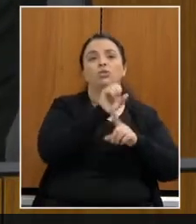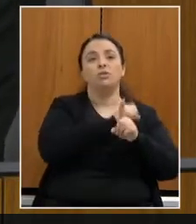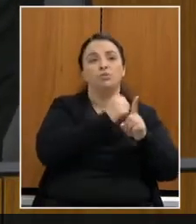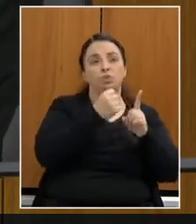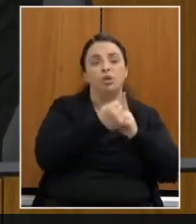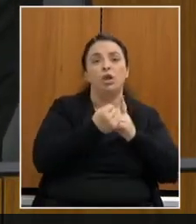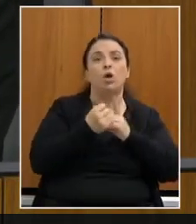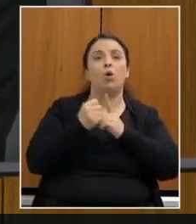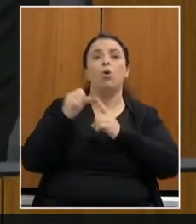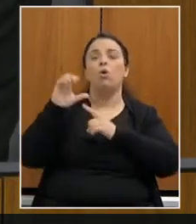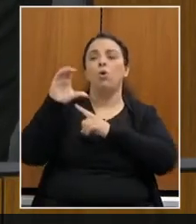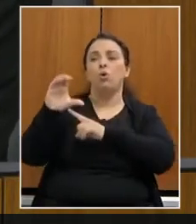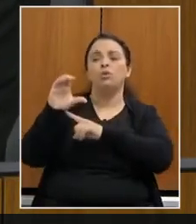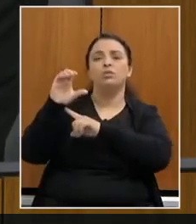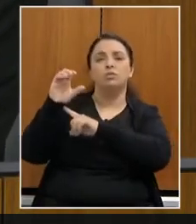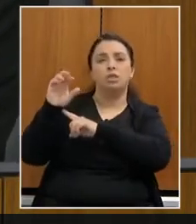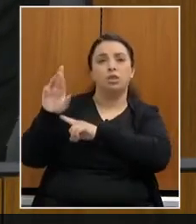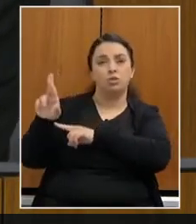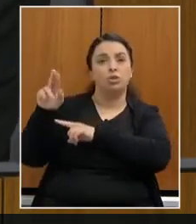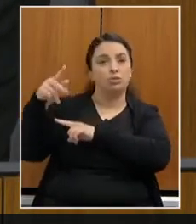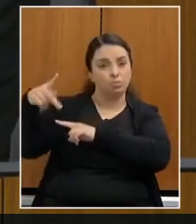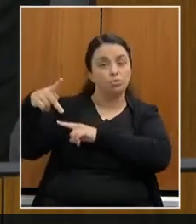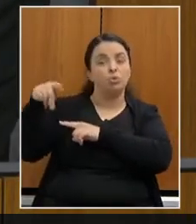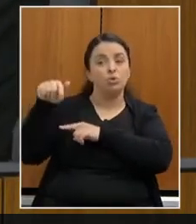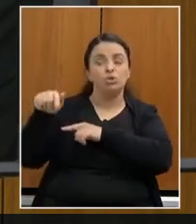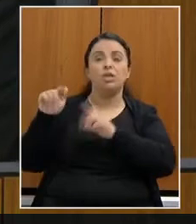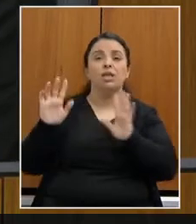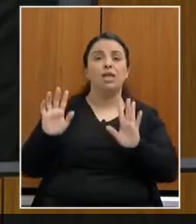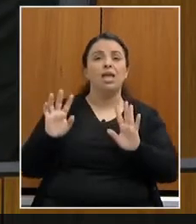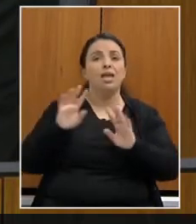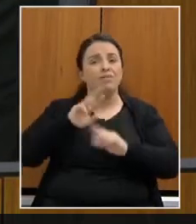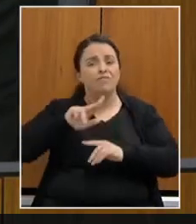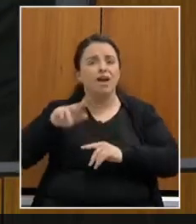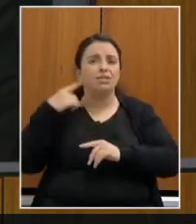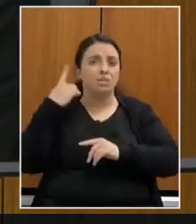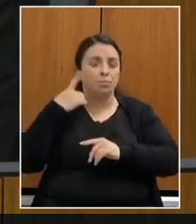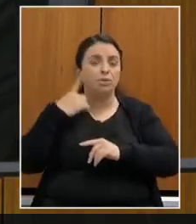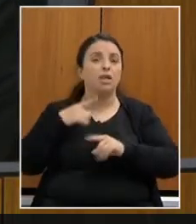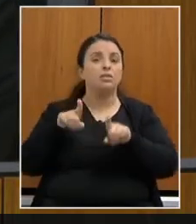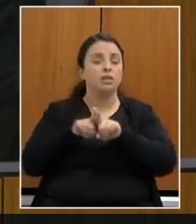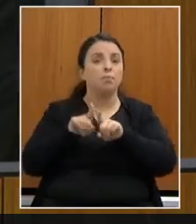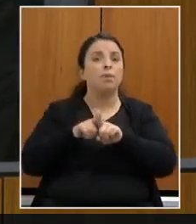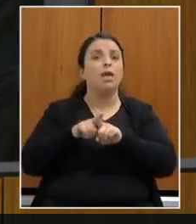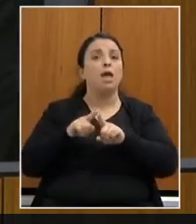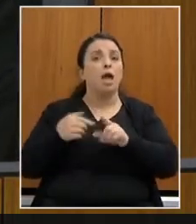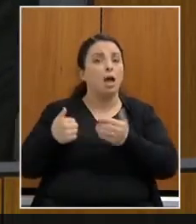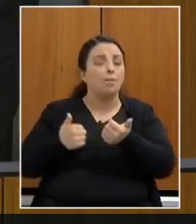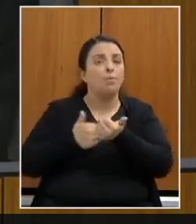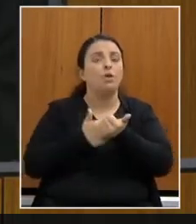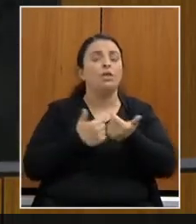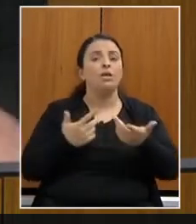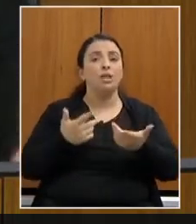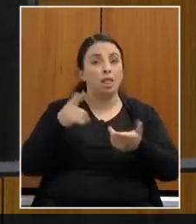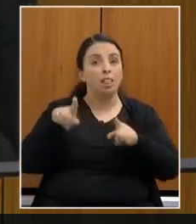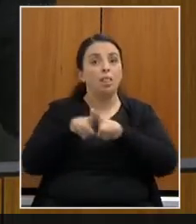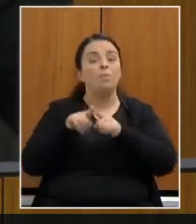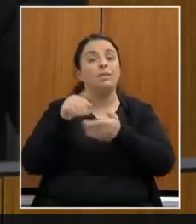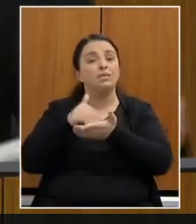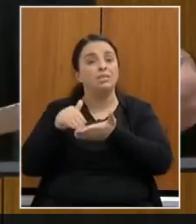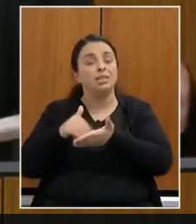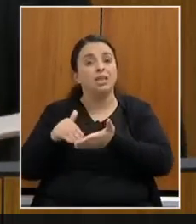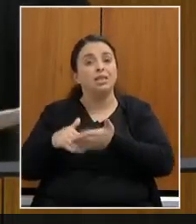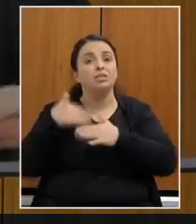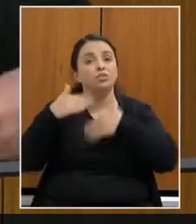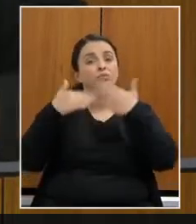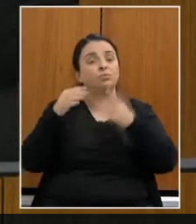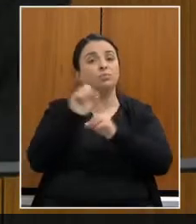deputados e deputados da assembleia apoiando essa causa e a própria secretaria de estado de desenvolvimento social então é um documento que